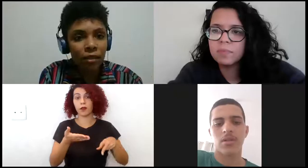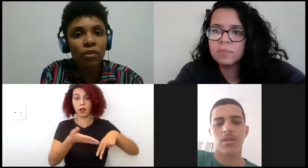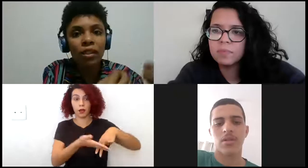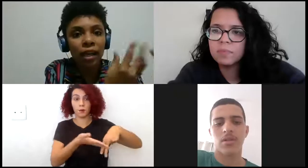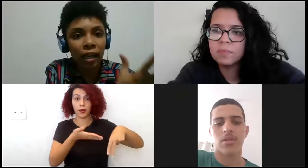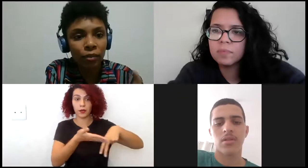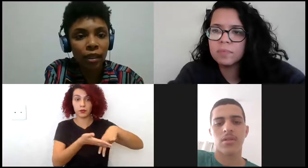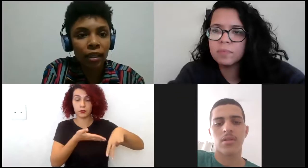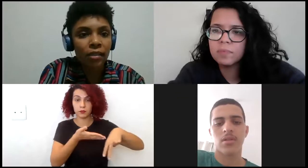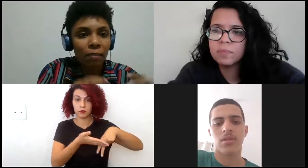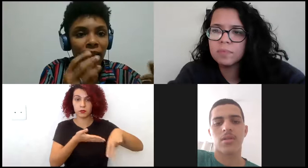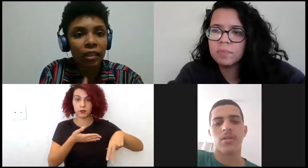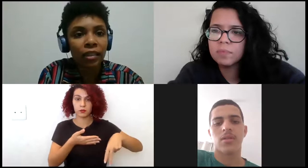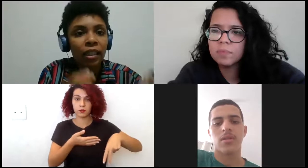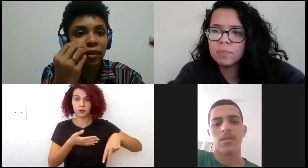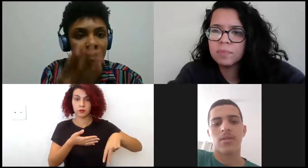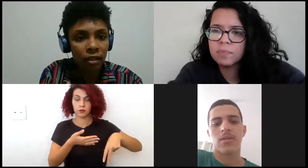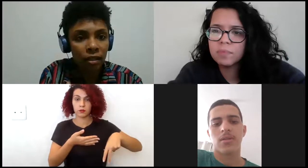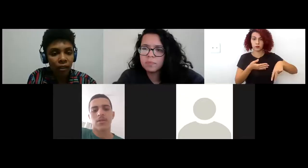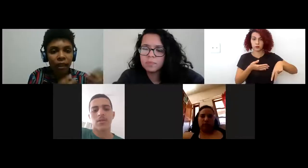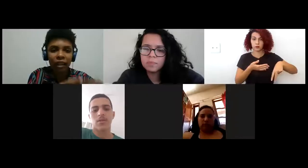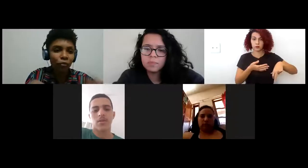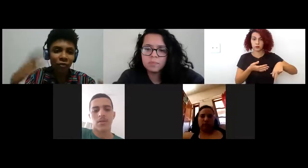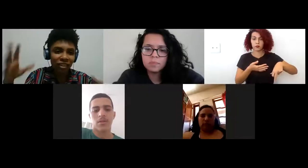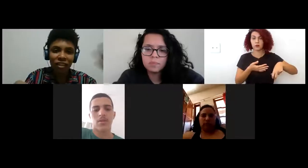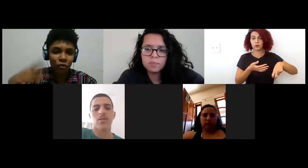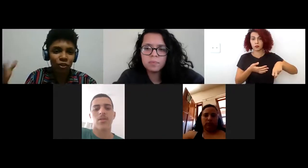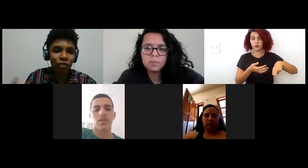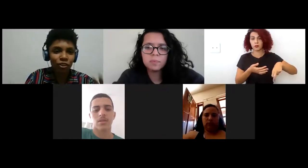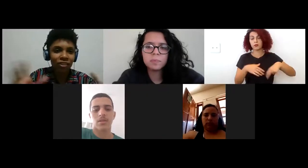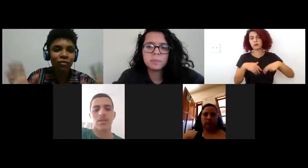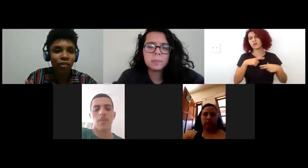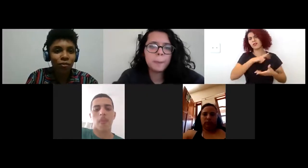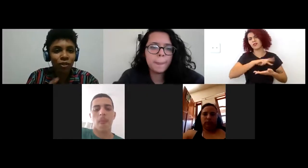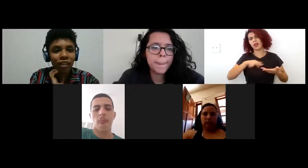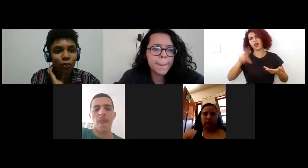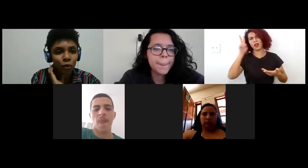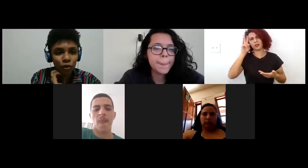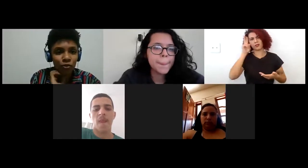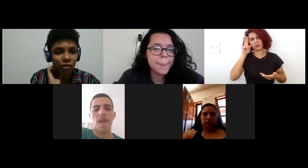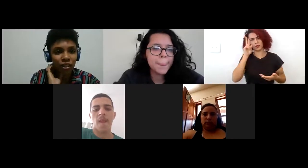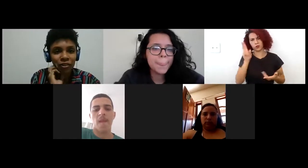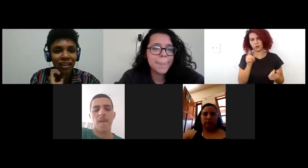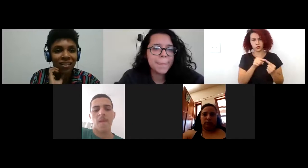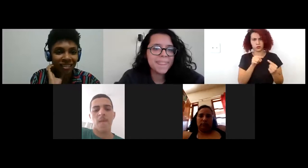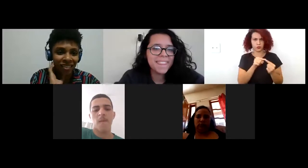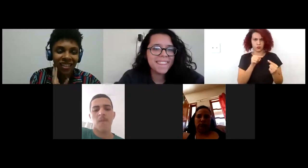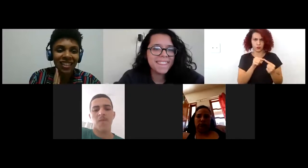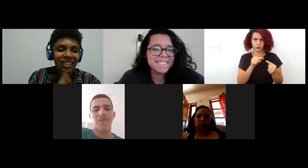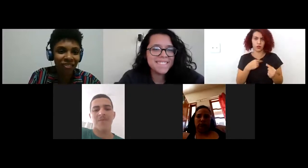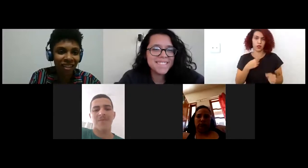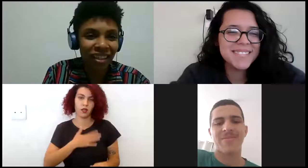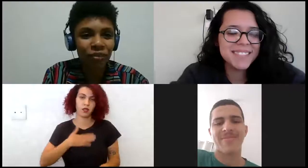e passa a ser considerado esse malandrinho esse nem aí não tem várias versões tá gente essa é a versão que eu gosto que eu acho interessante